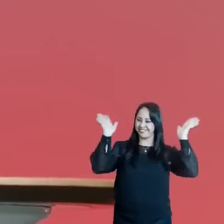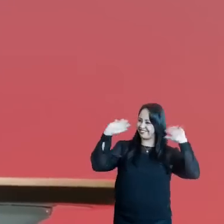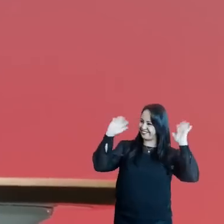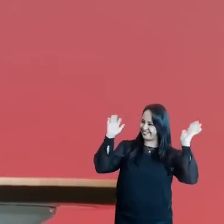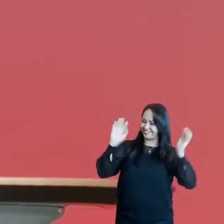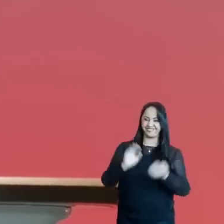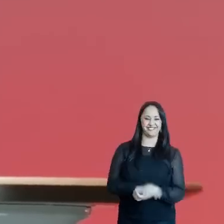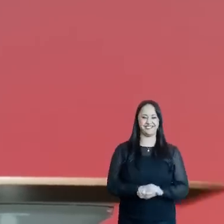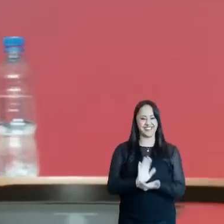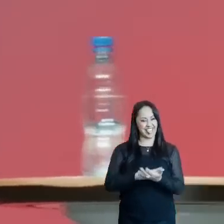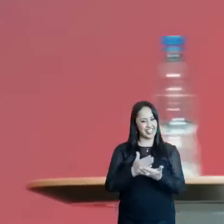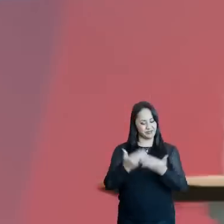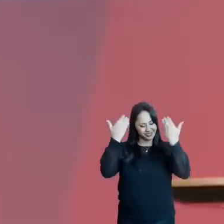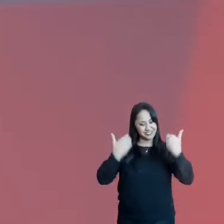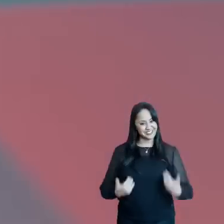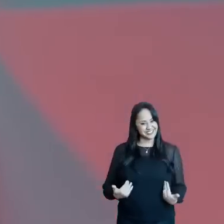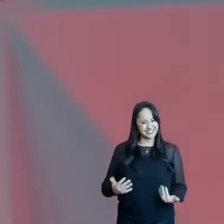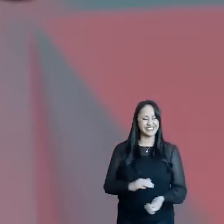Oi.